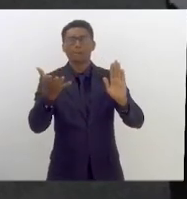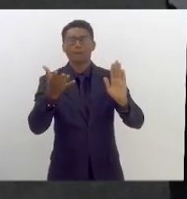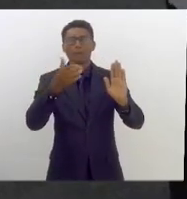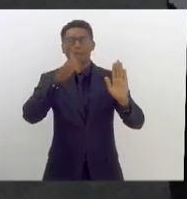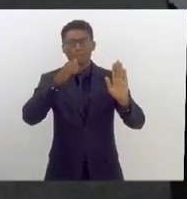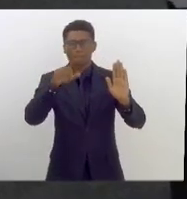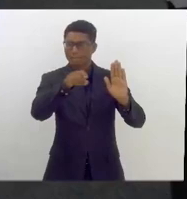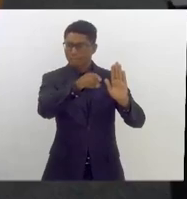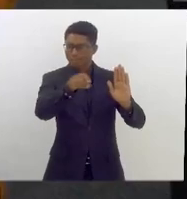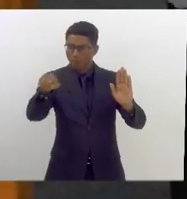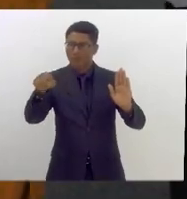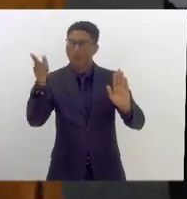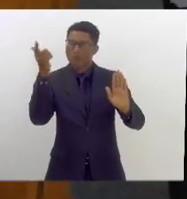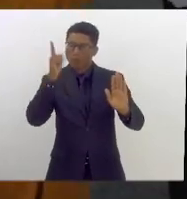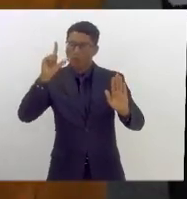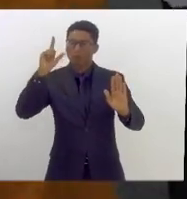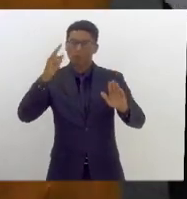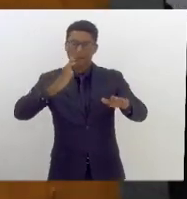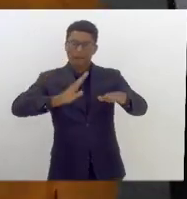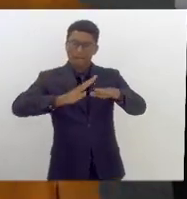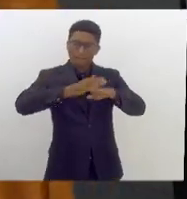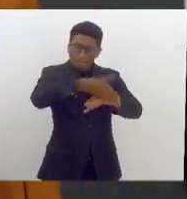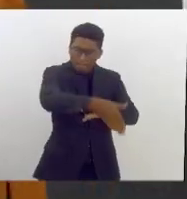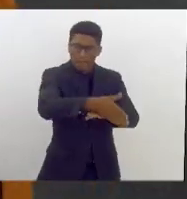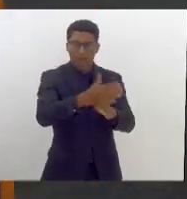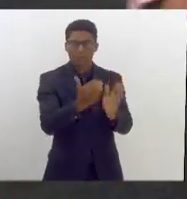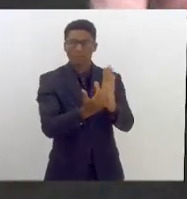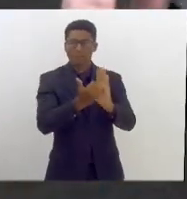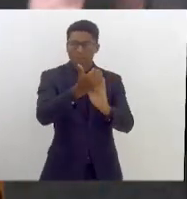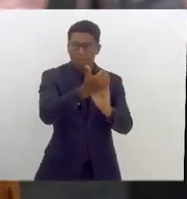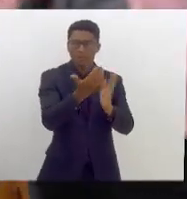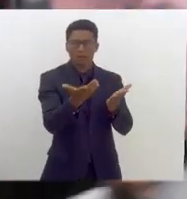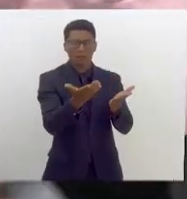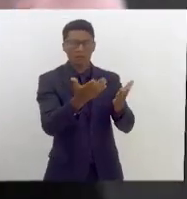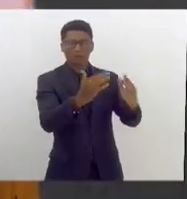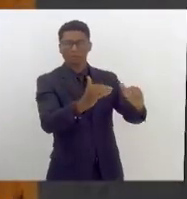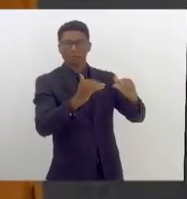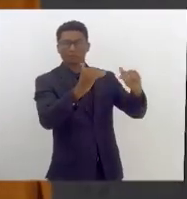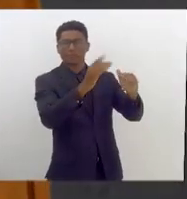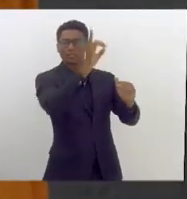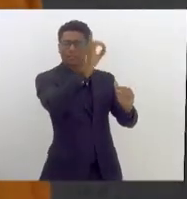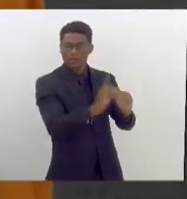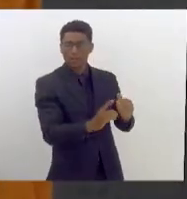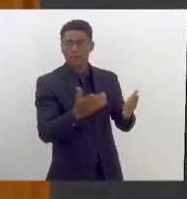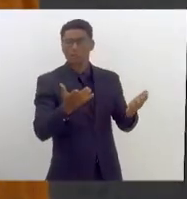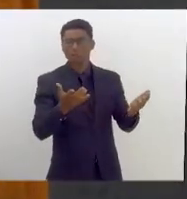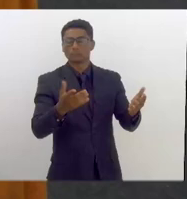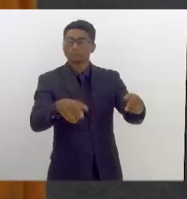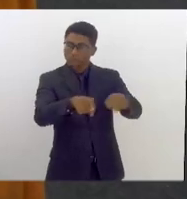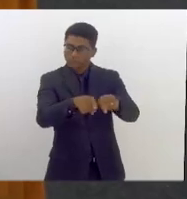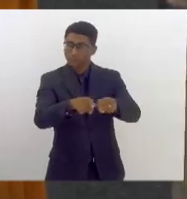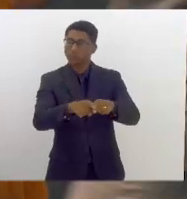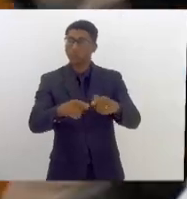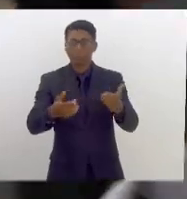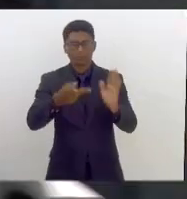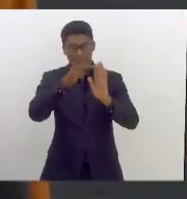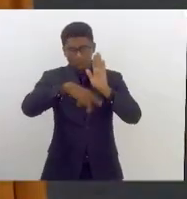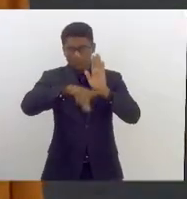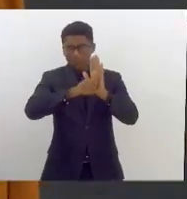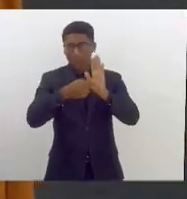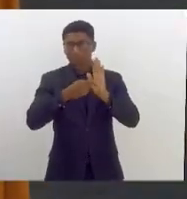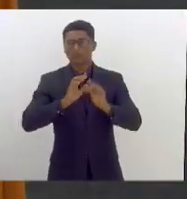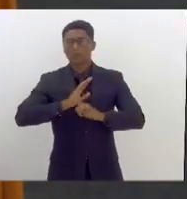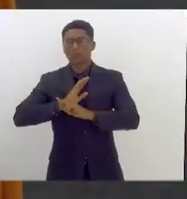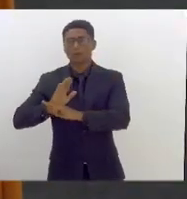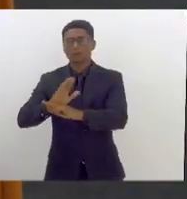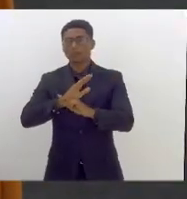a maior participação nesses espaços de decisão das unidades de saúde e pode contribuir também ao prover